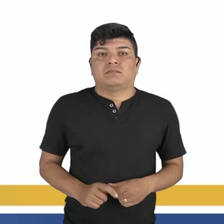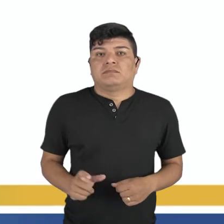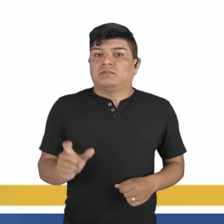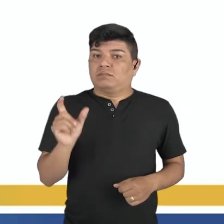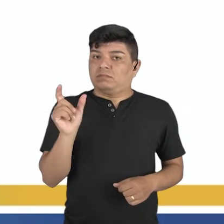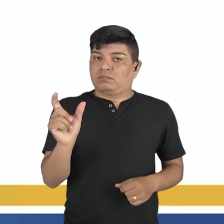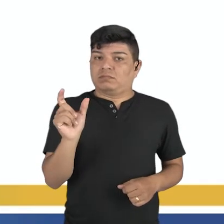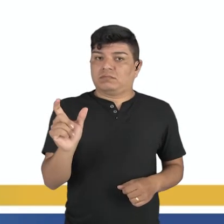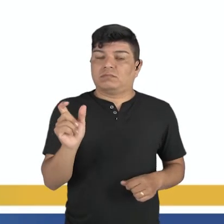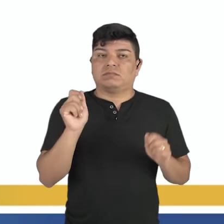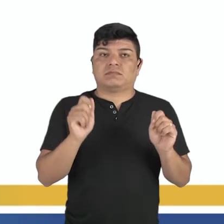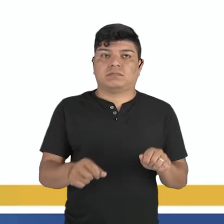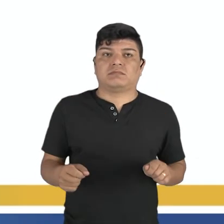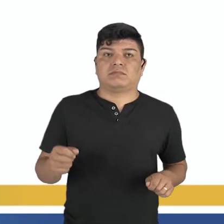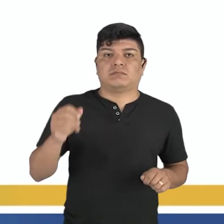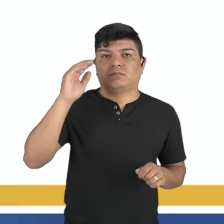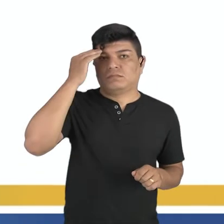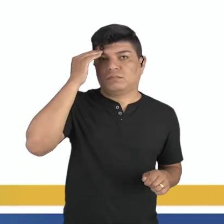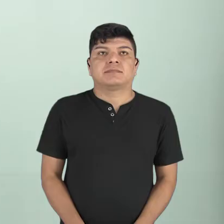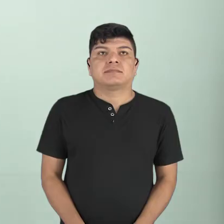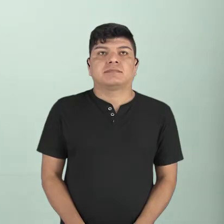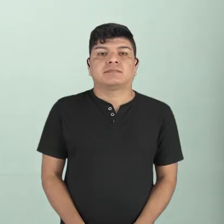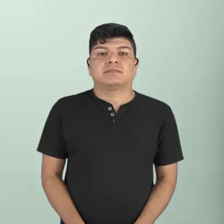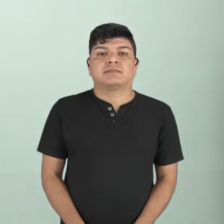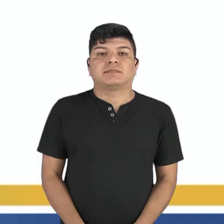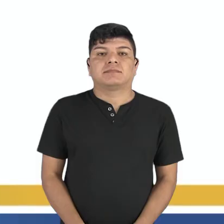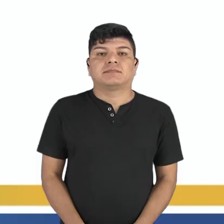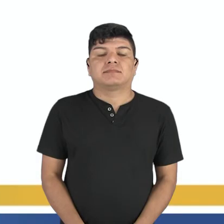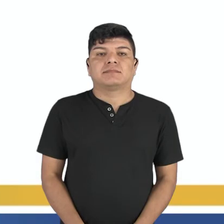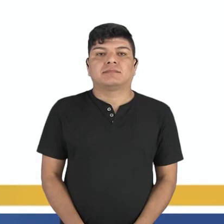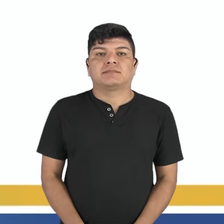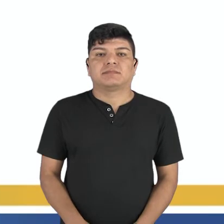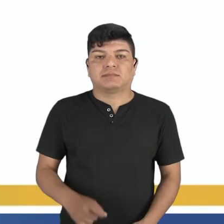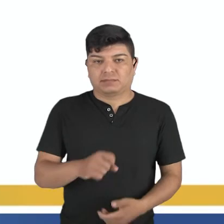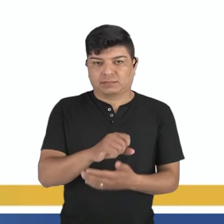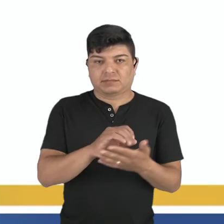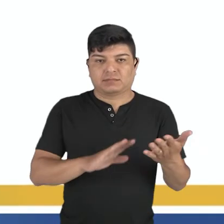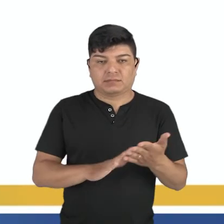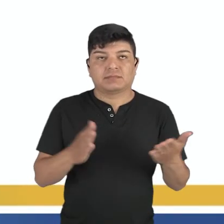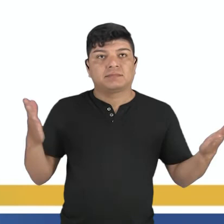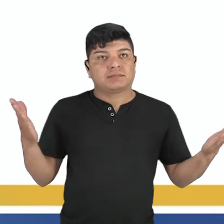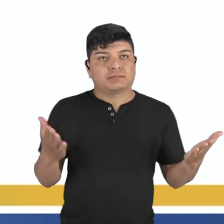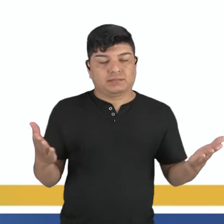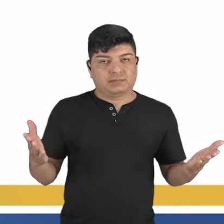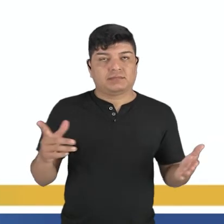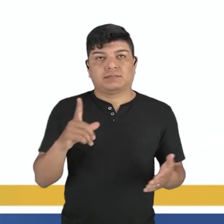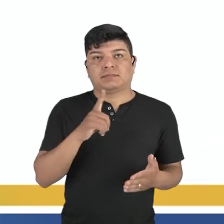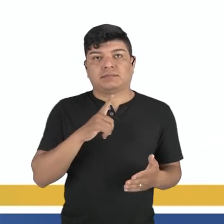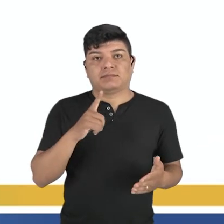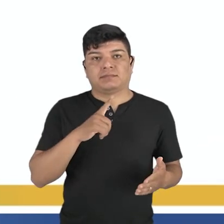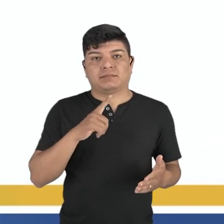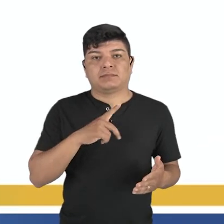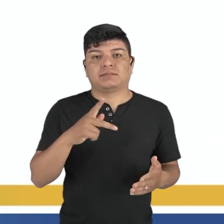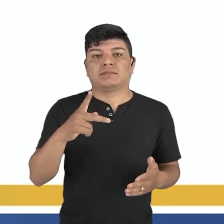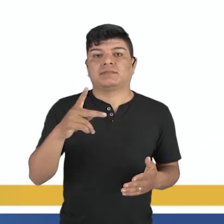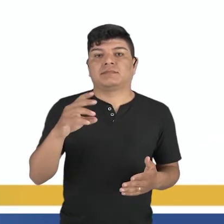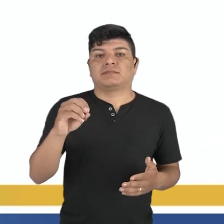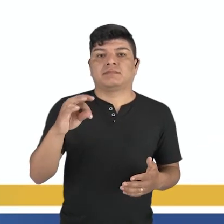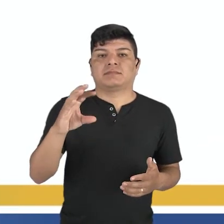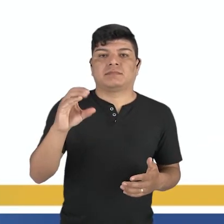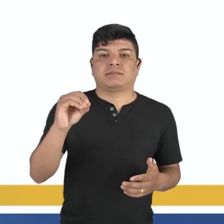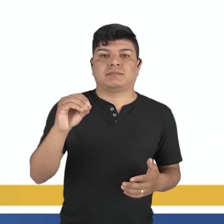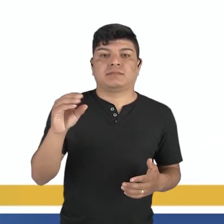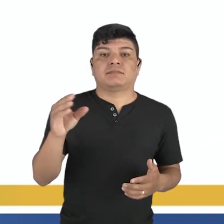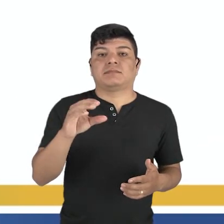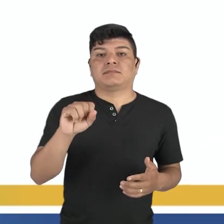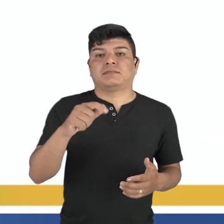palavras, nós podemos compreender melhor o texto. Vamos lá para o exercitando, pessoal. Nós temos aí Porto do Pecém e São Gonçalo